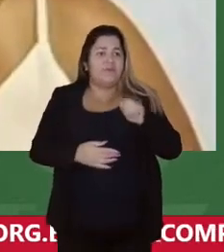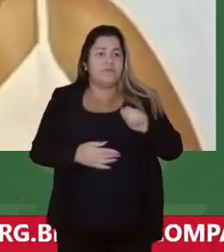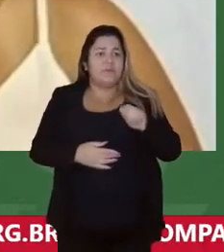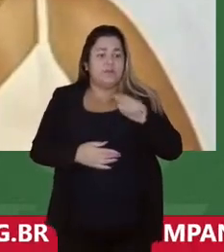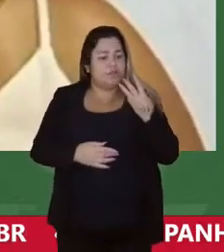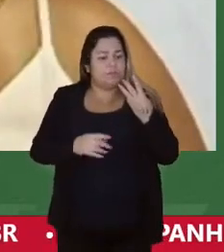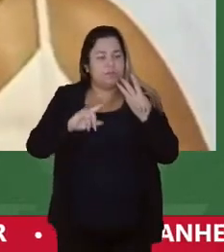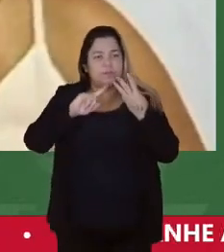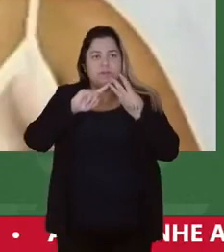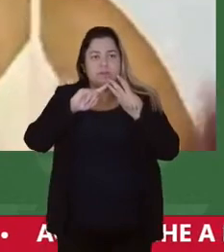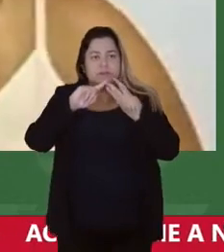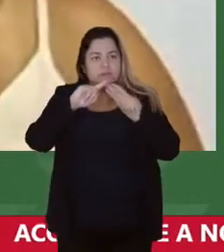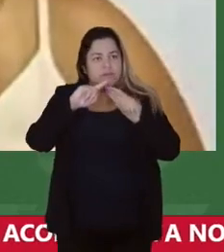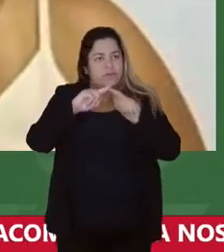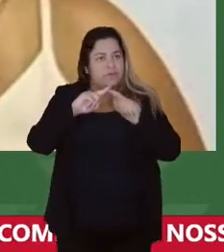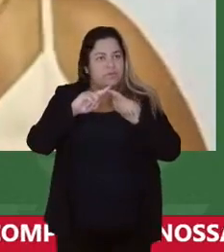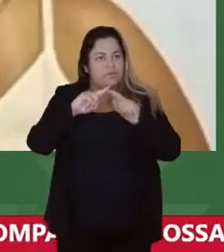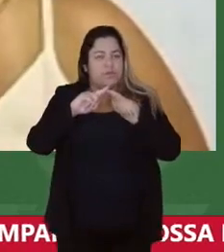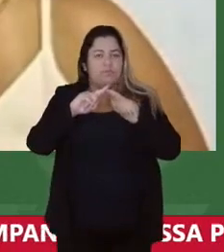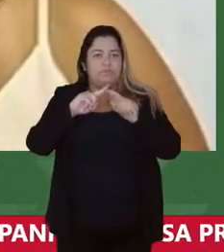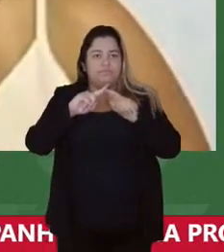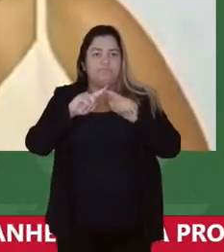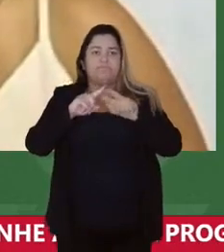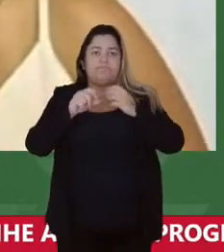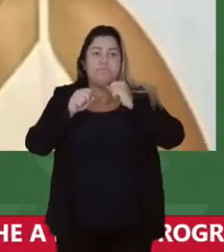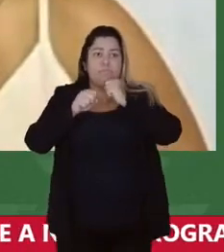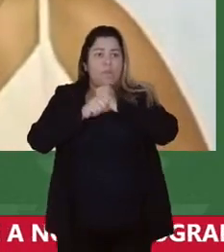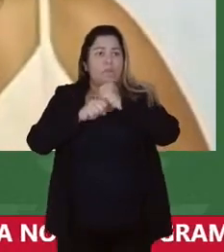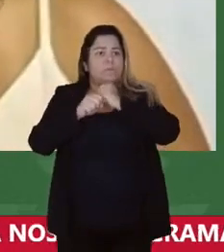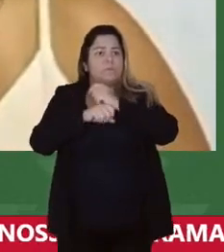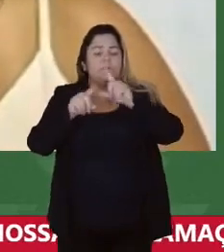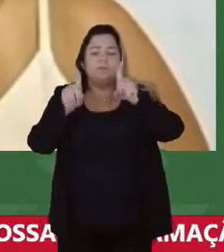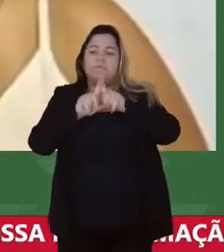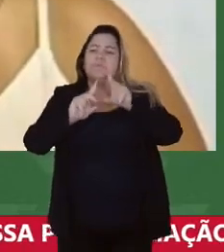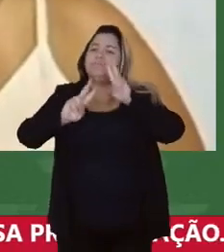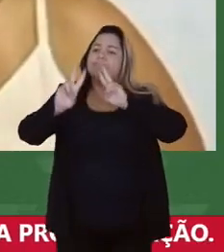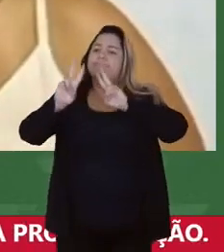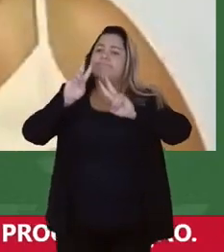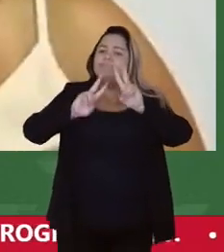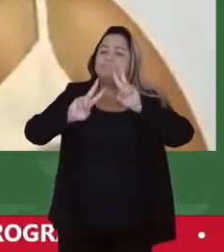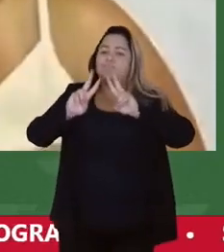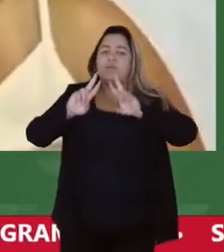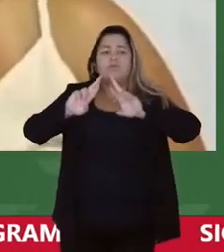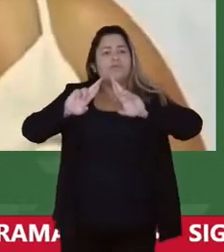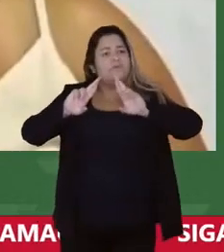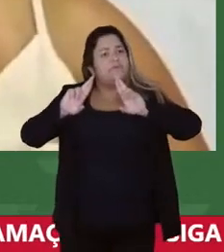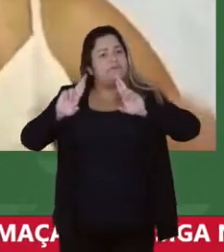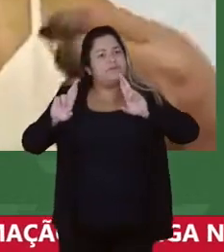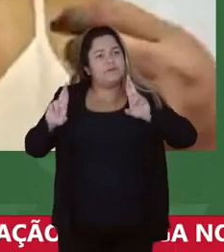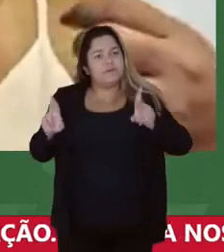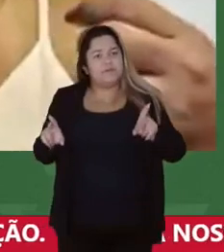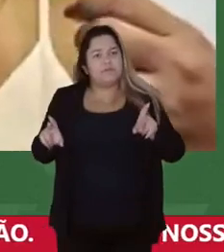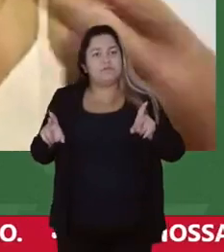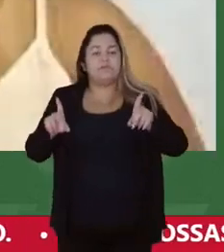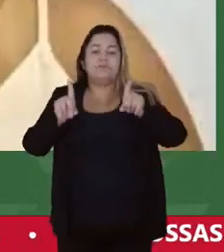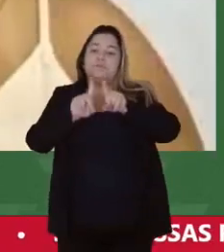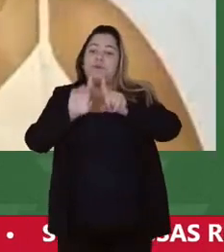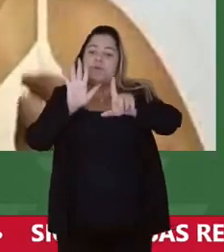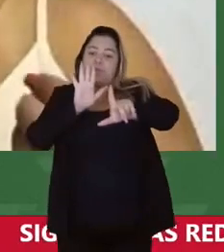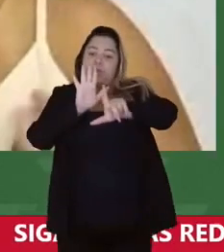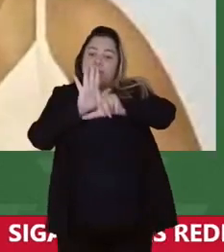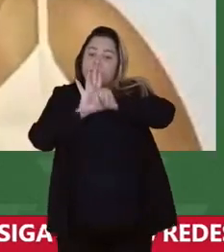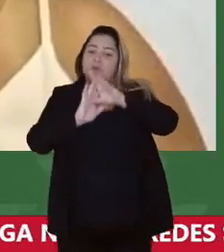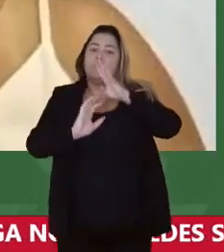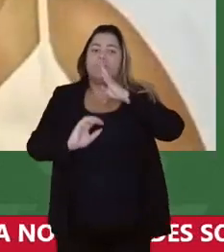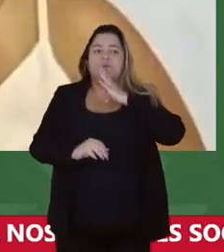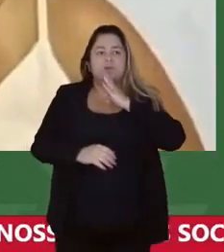3 um start nessa construção e um olhar diferenciado. E uma lei que a gente